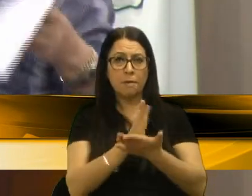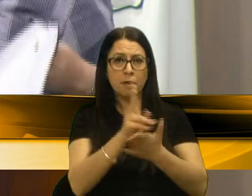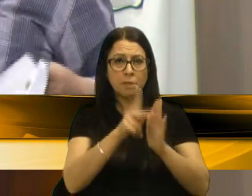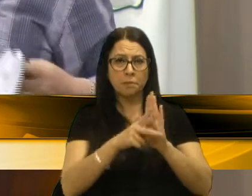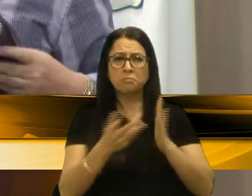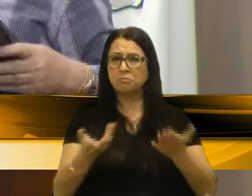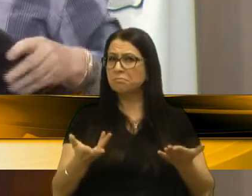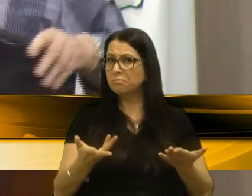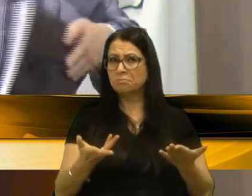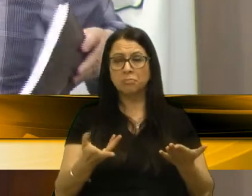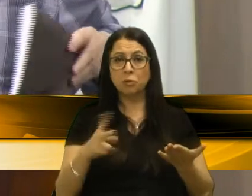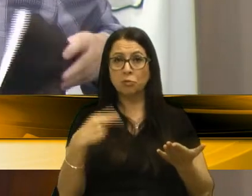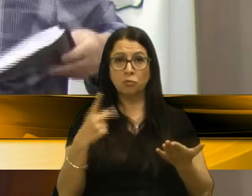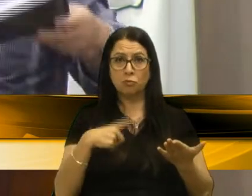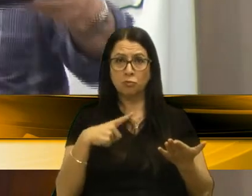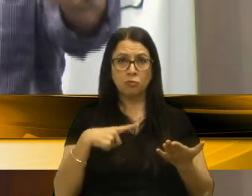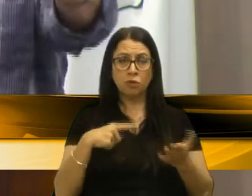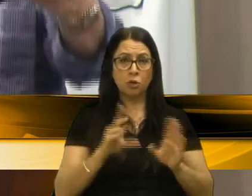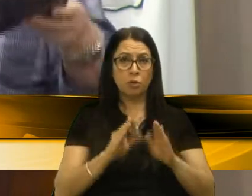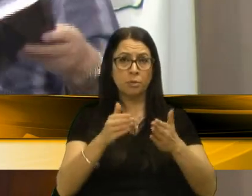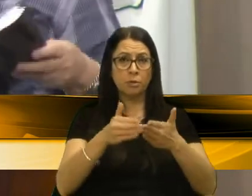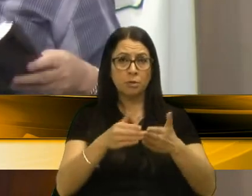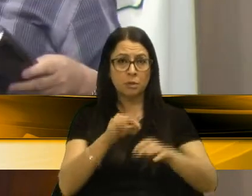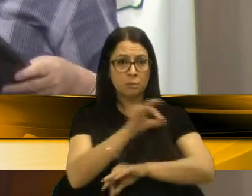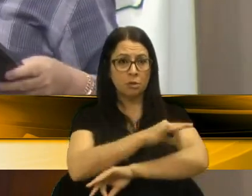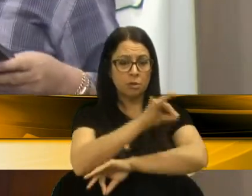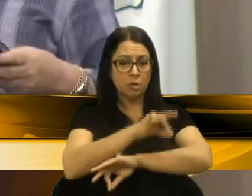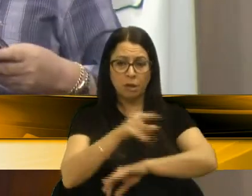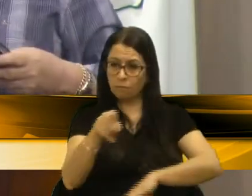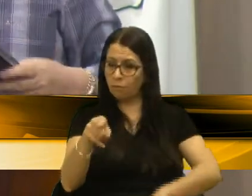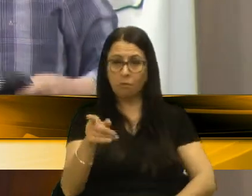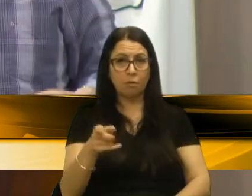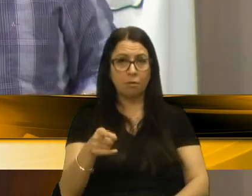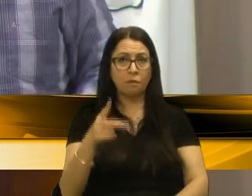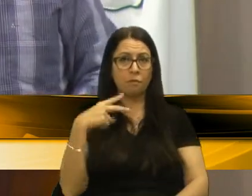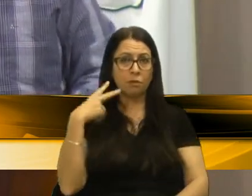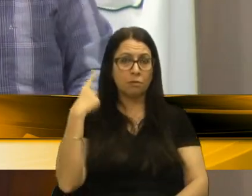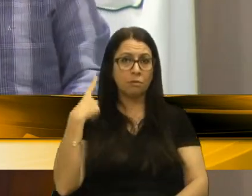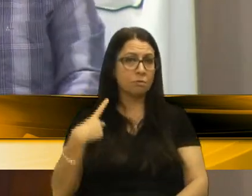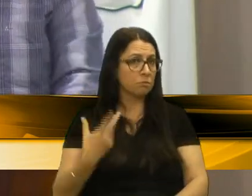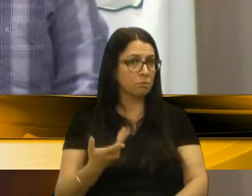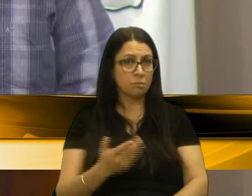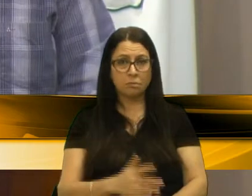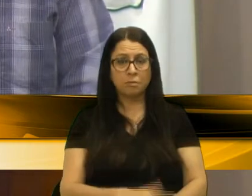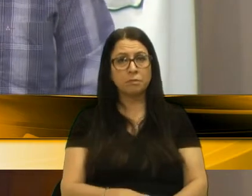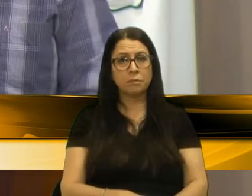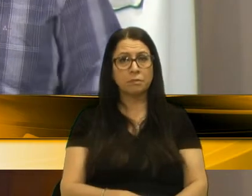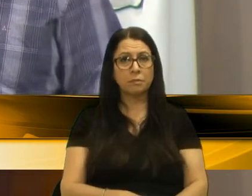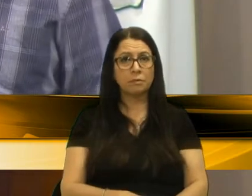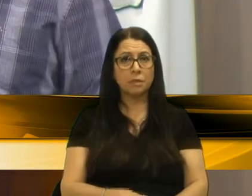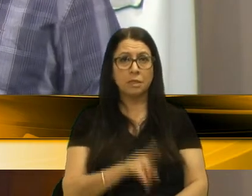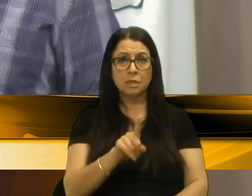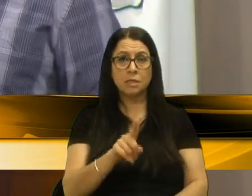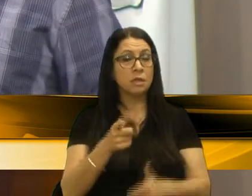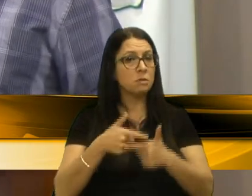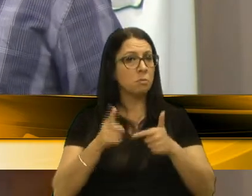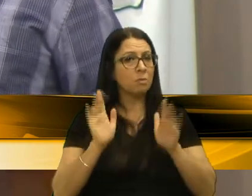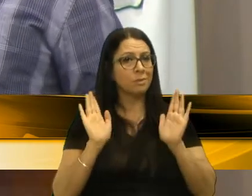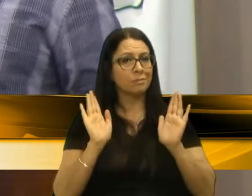projeto. Nós já tínhamos na comissão uma arquiteta urbanista, a vereadora Denise Pessoa, se esse é o